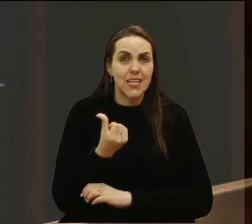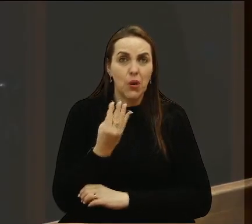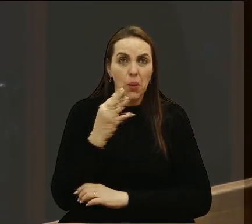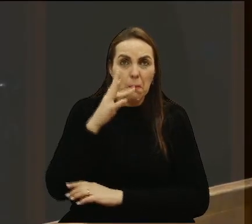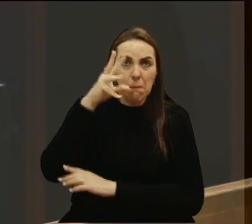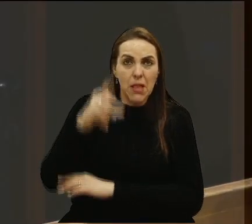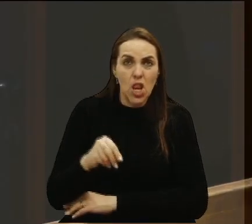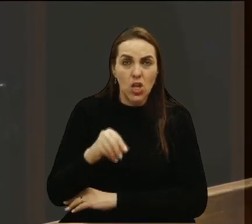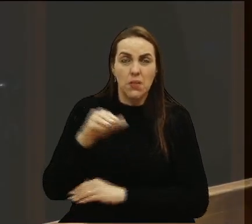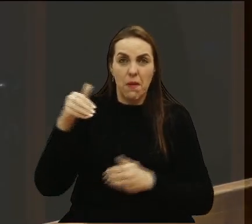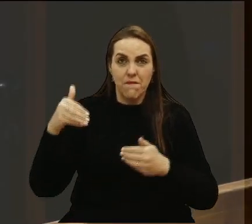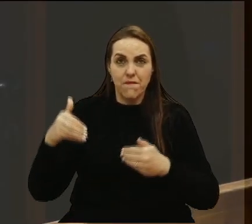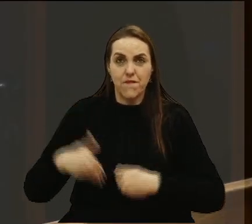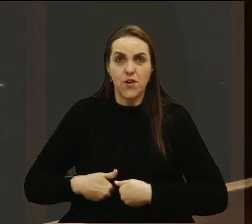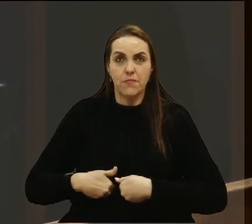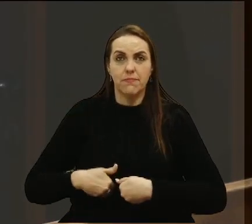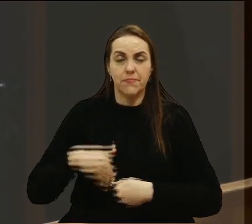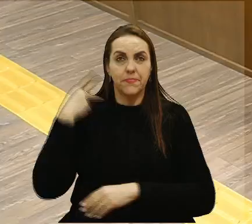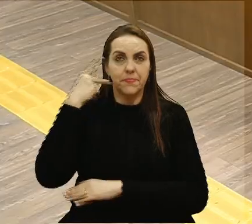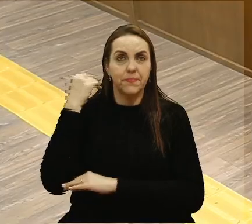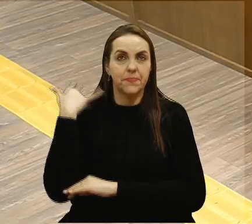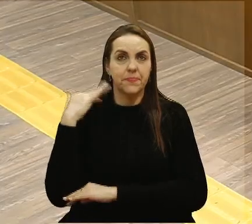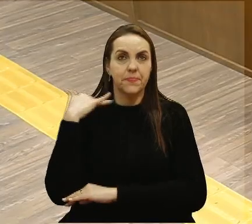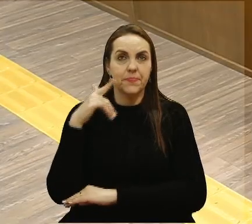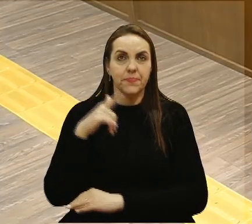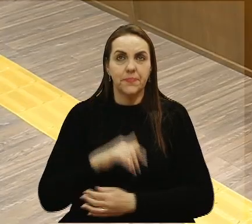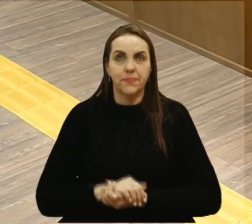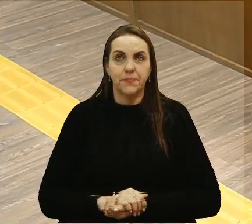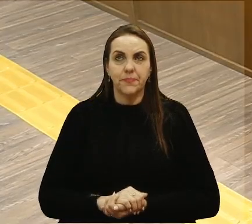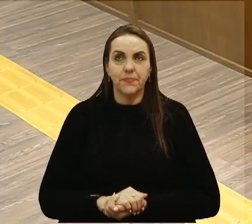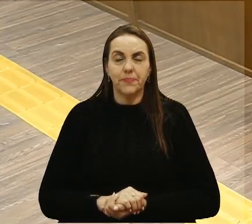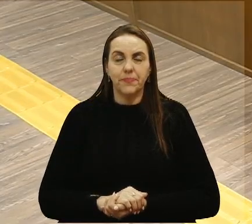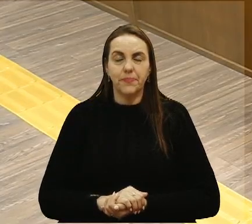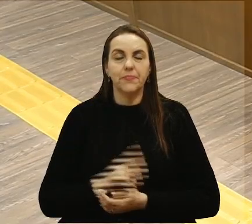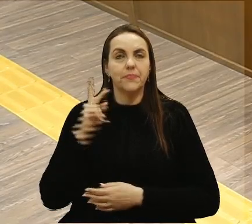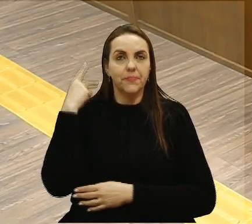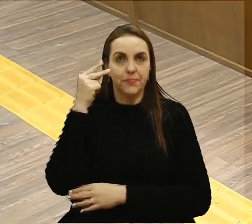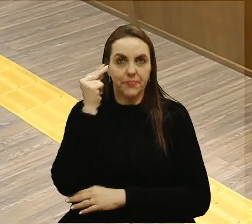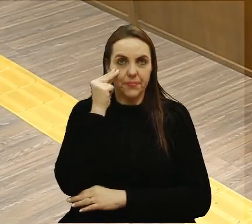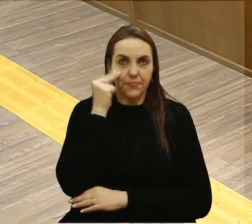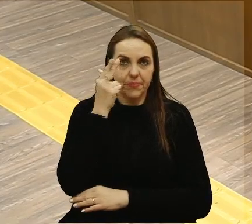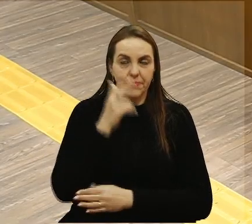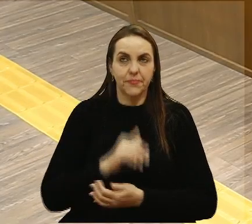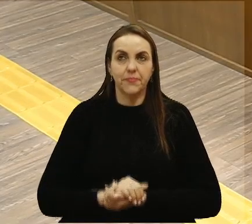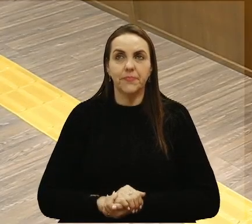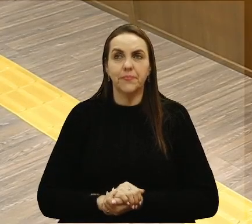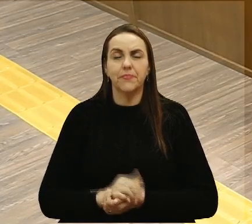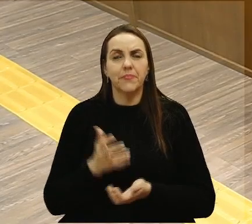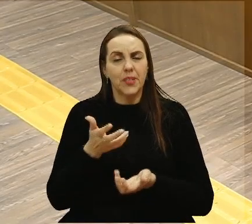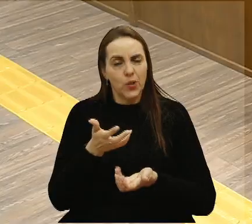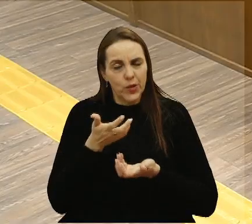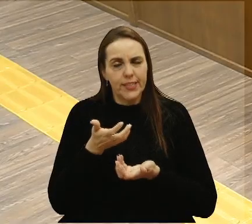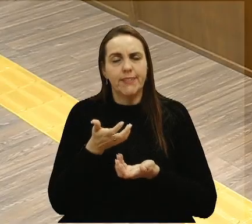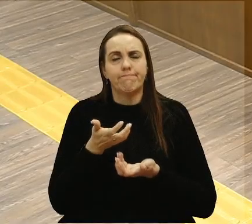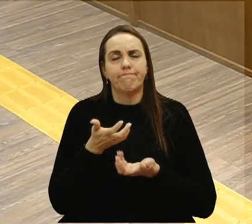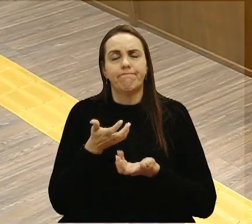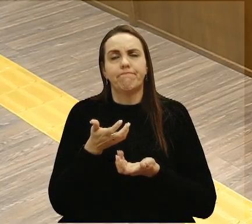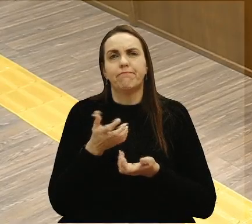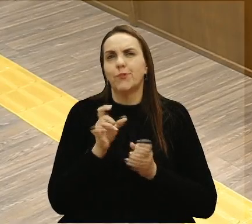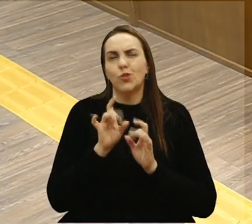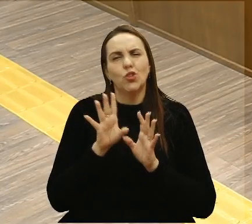à fome. Vereadora Andressa. Vereador Libardi, eu queria